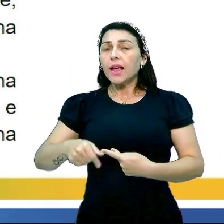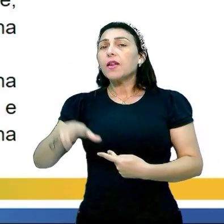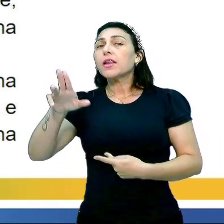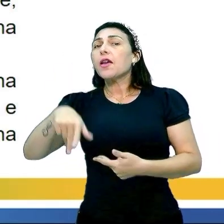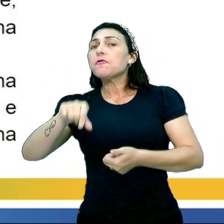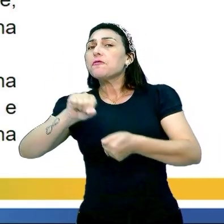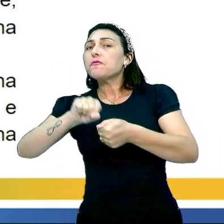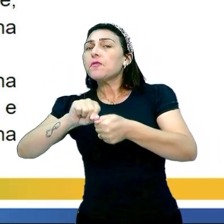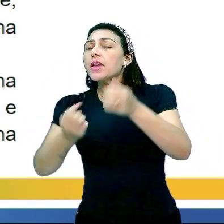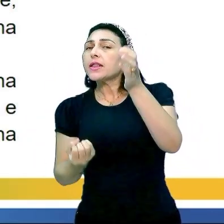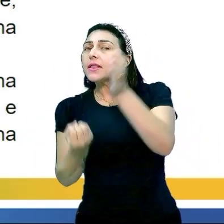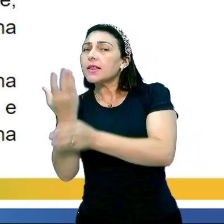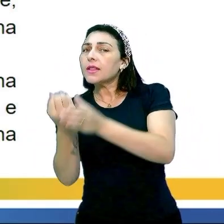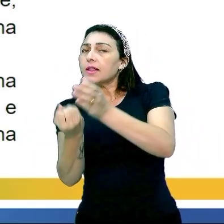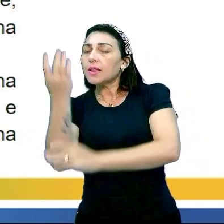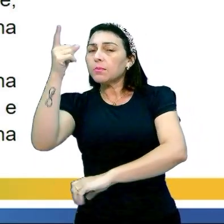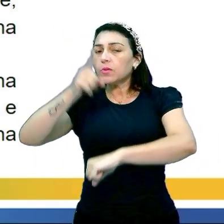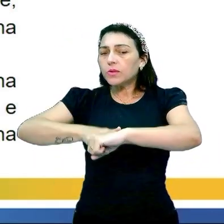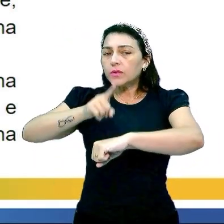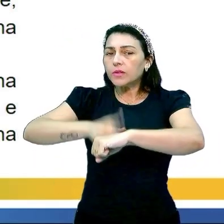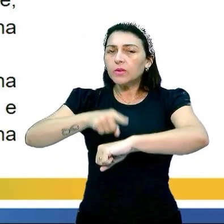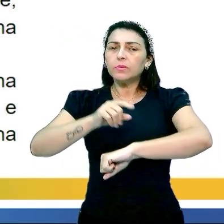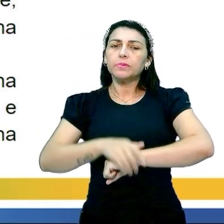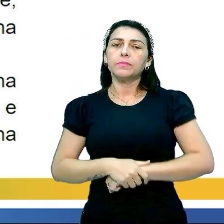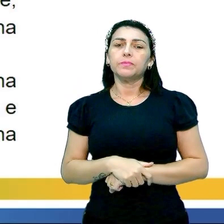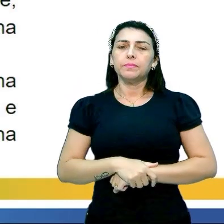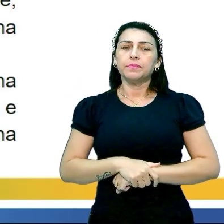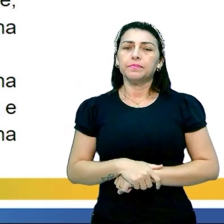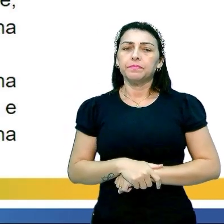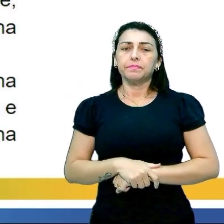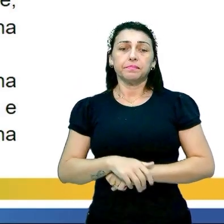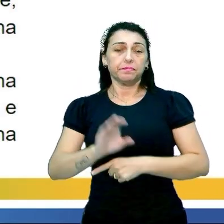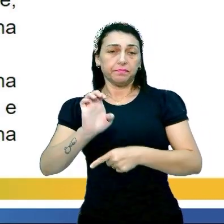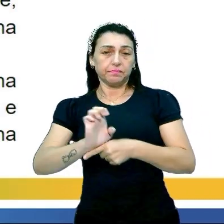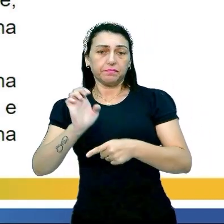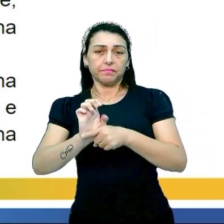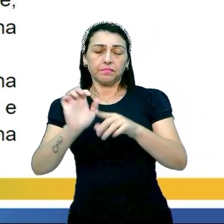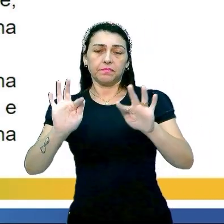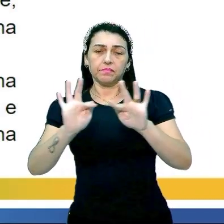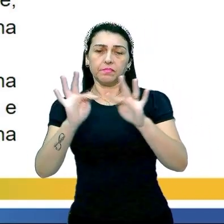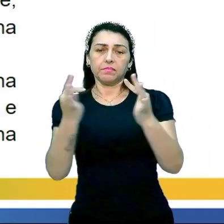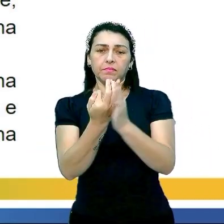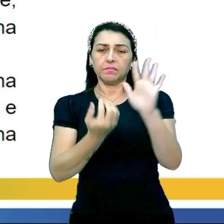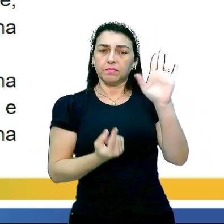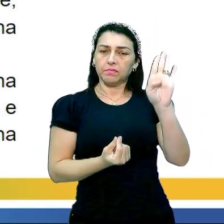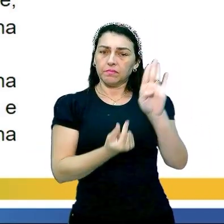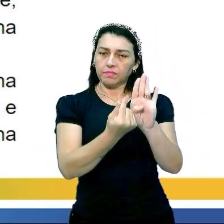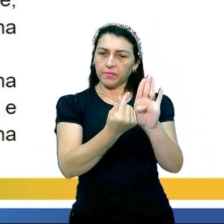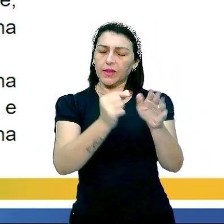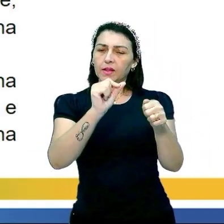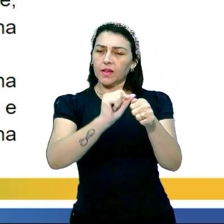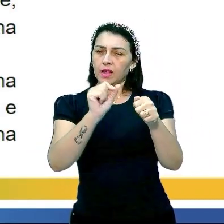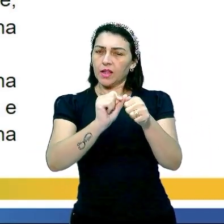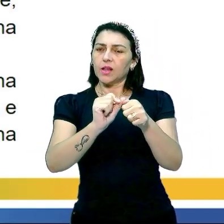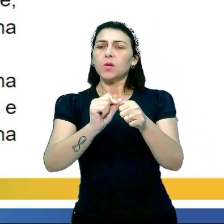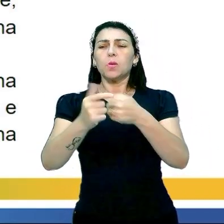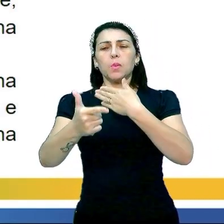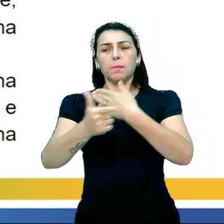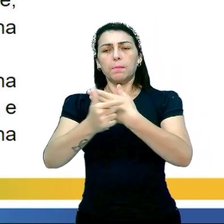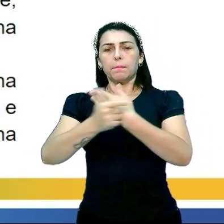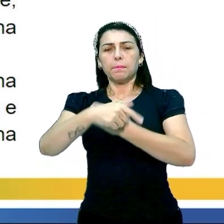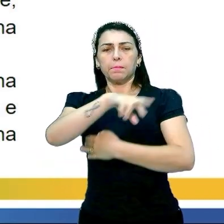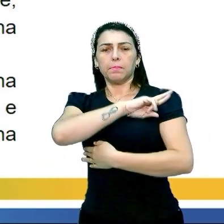de trabalho humano gasto na produção. Letra E. A família burguesa, que